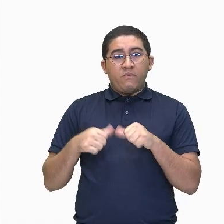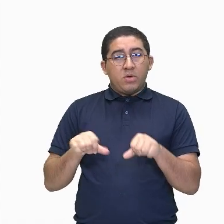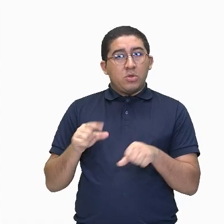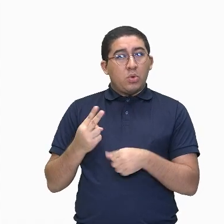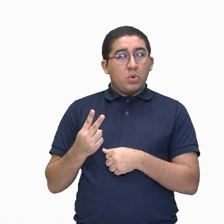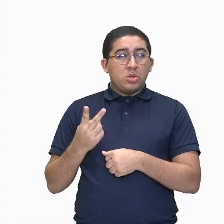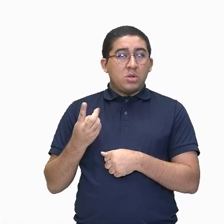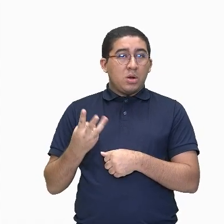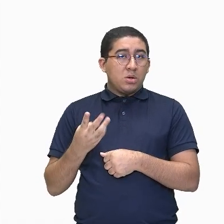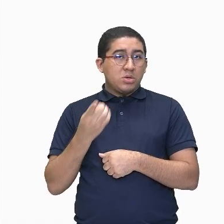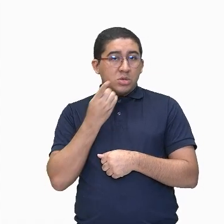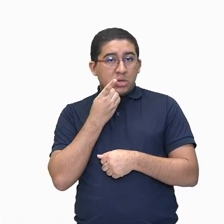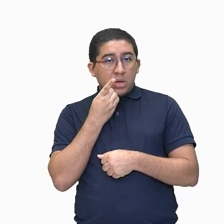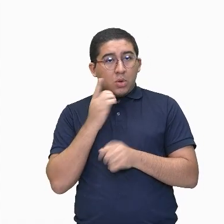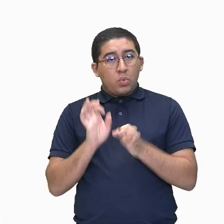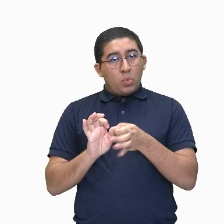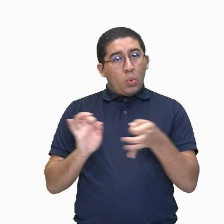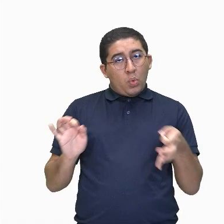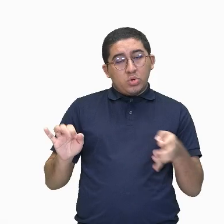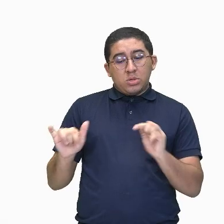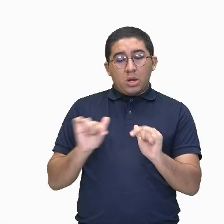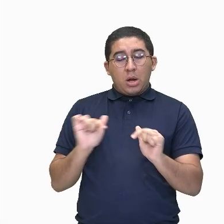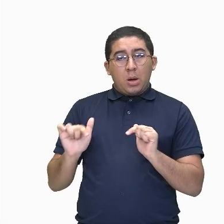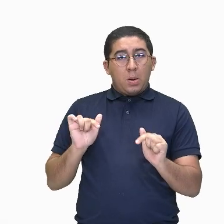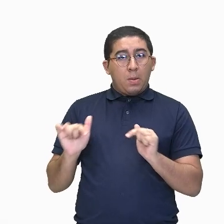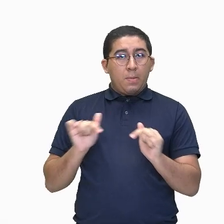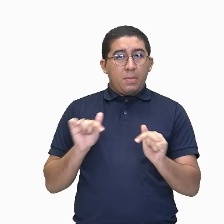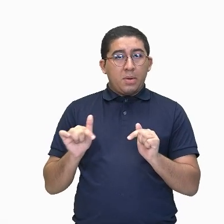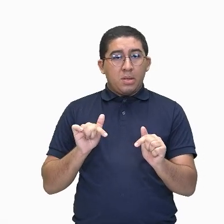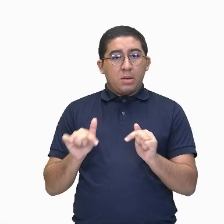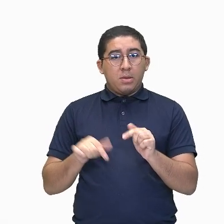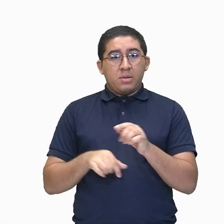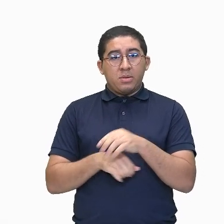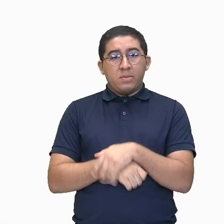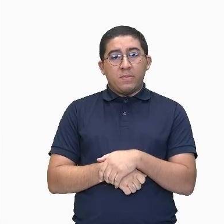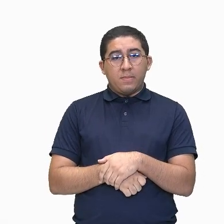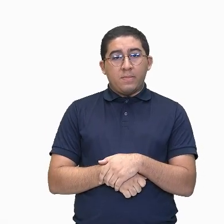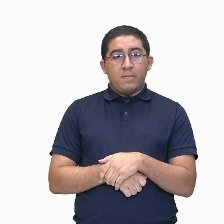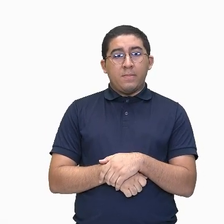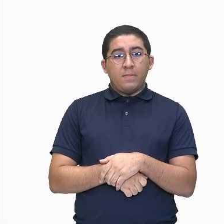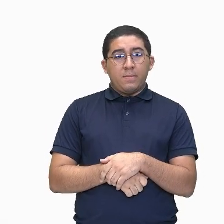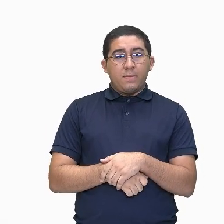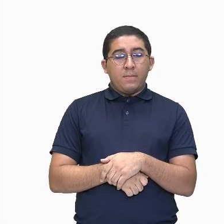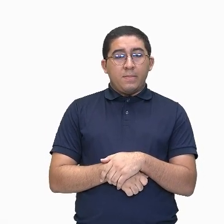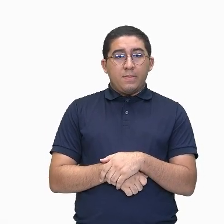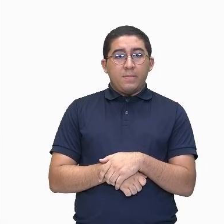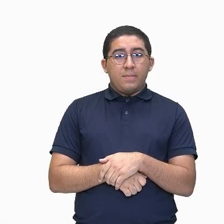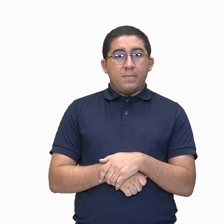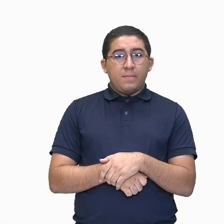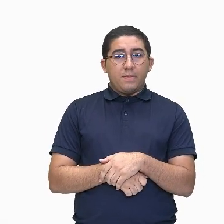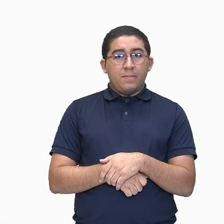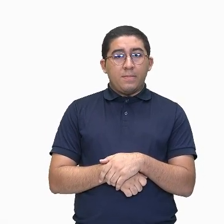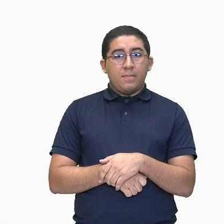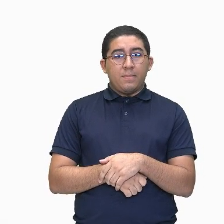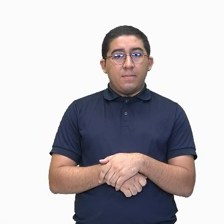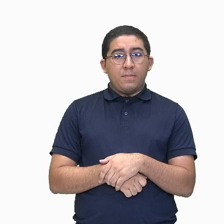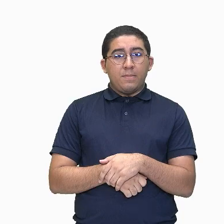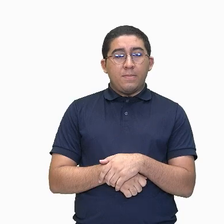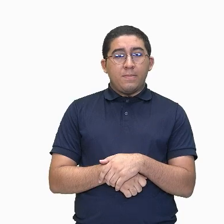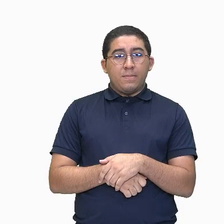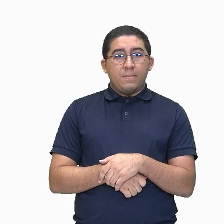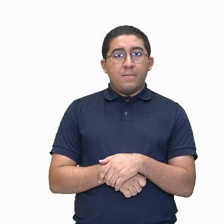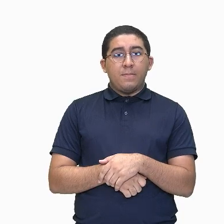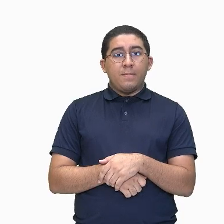da sua família, da sua casa, correndo o risco, né, nos rios, né? E